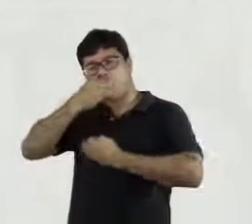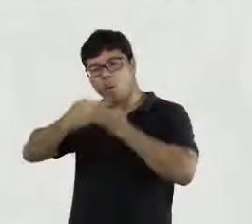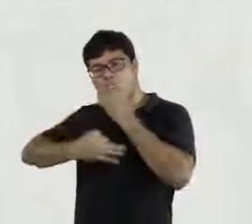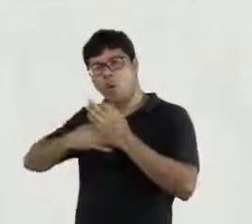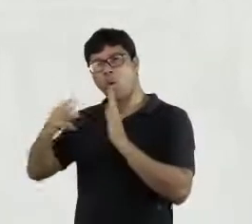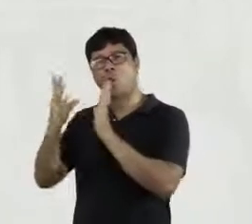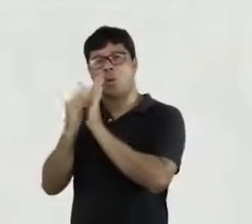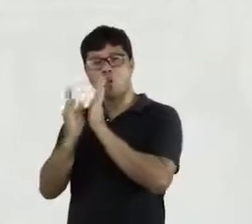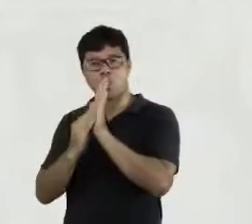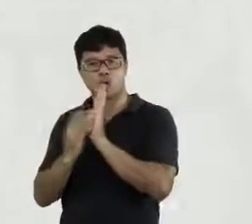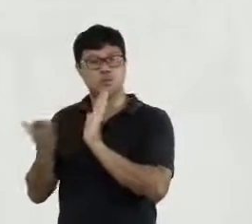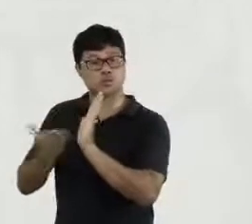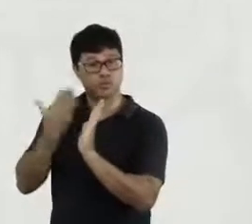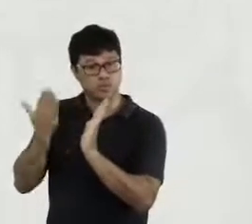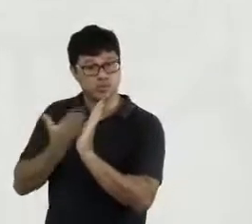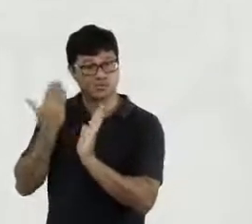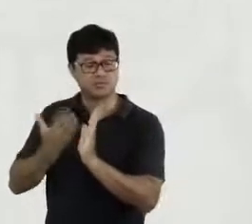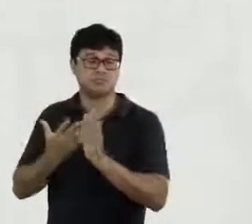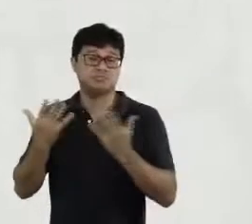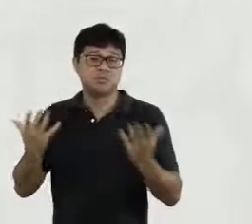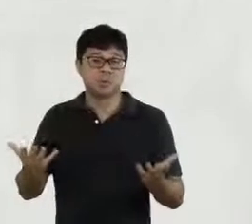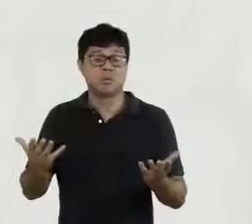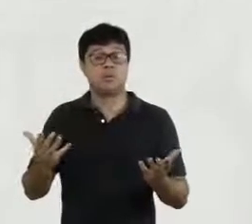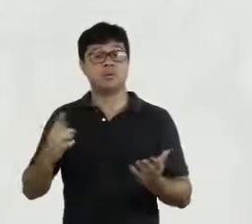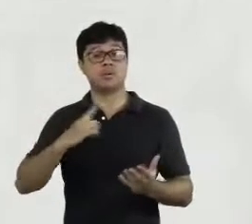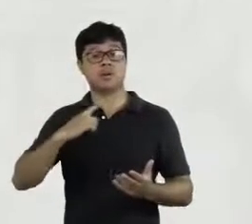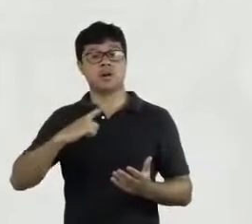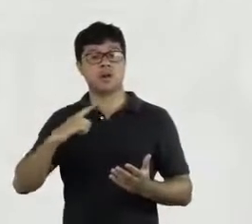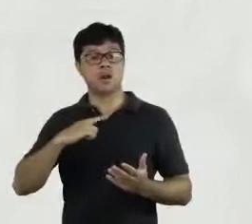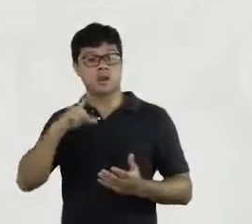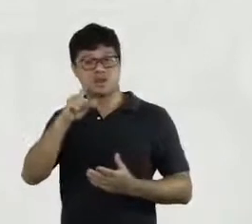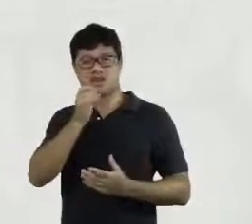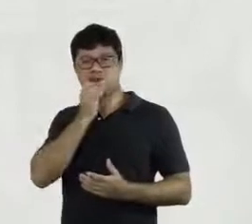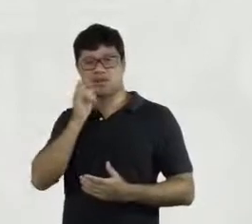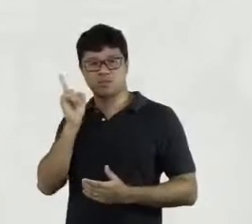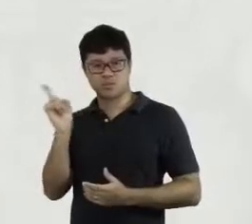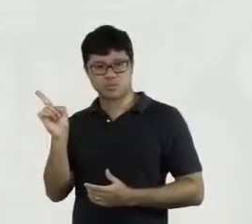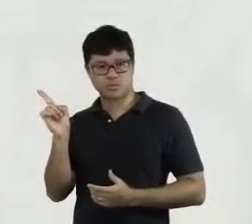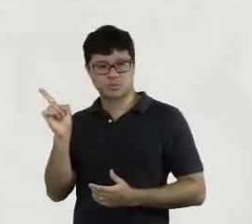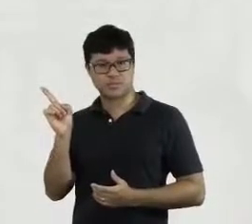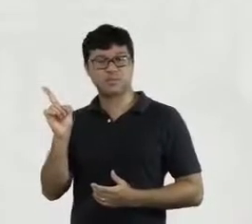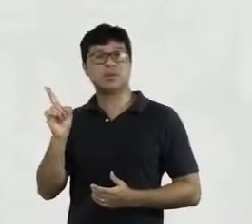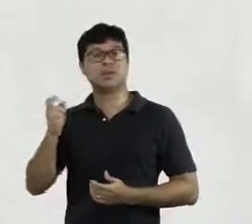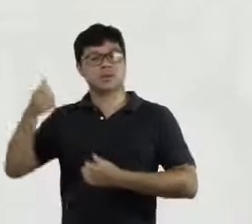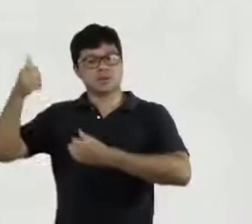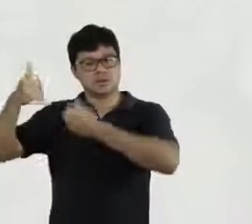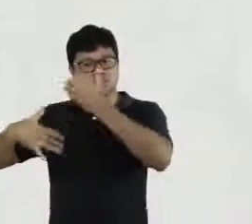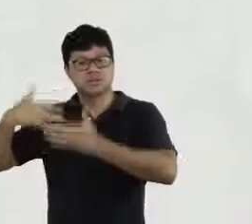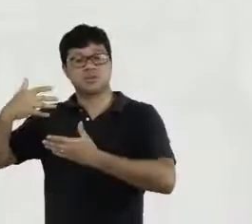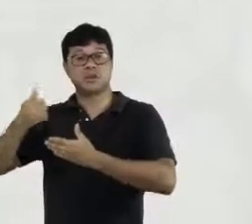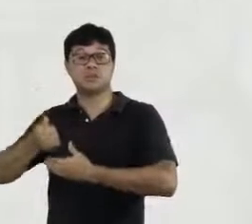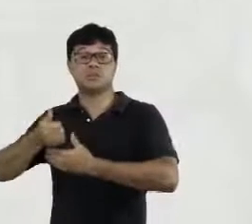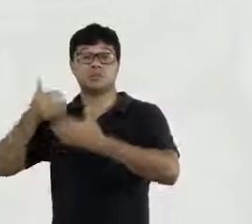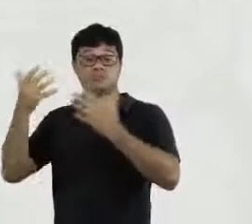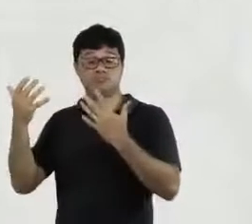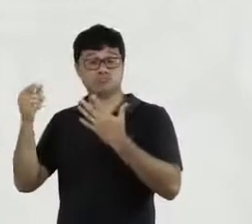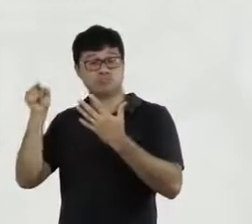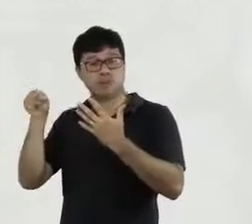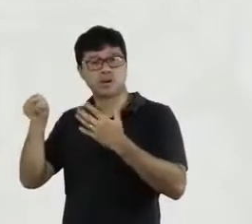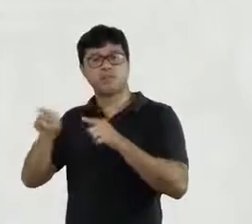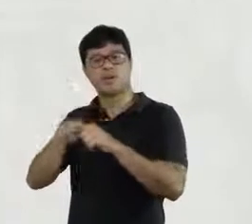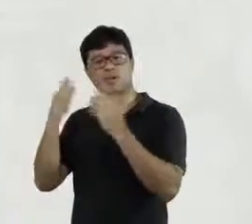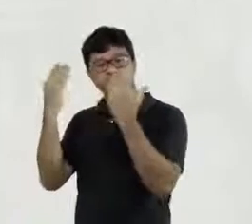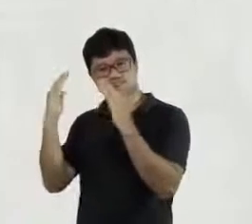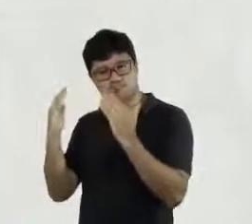do conteúdo da obra. Então, portanto, nós temos aqui neste exemplo a descrição externa e analítica,